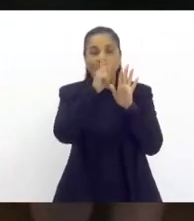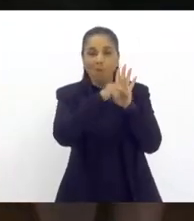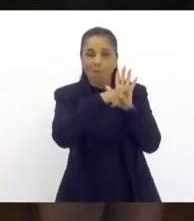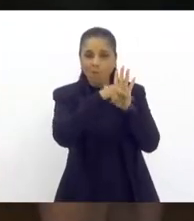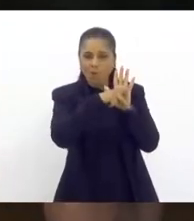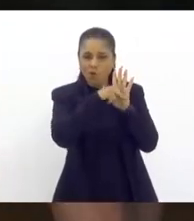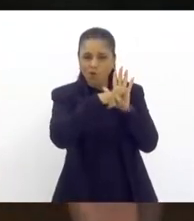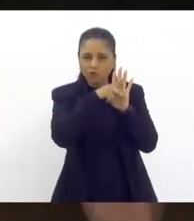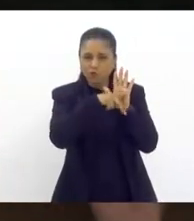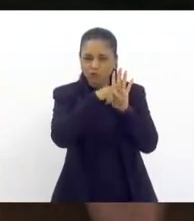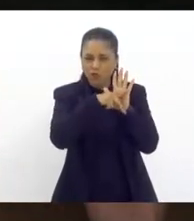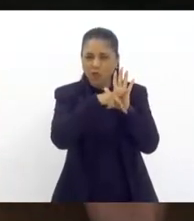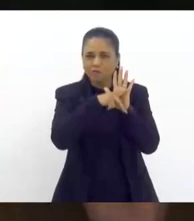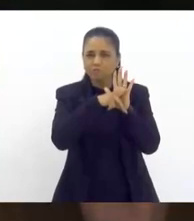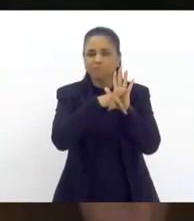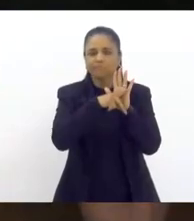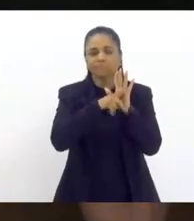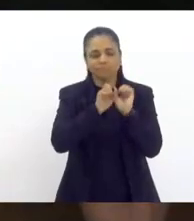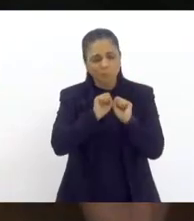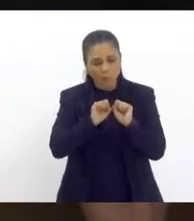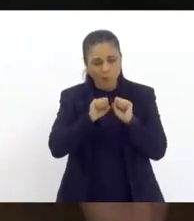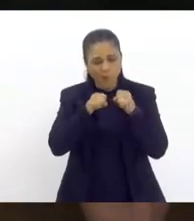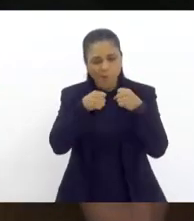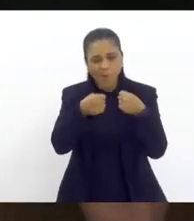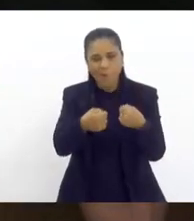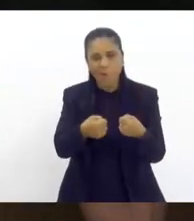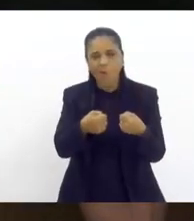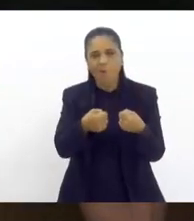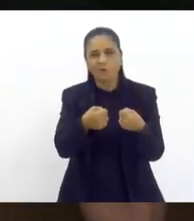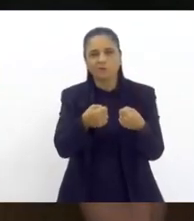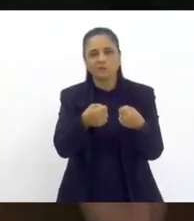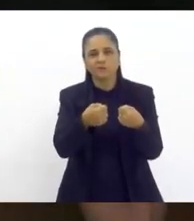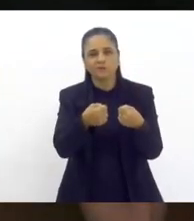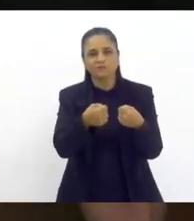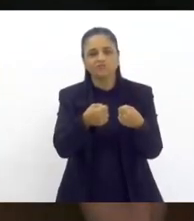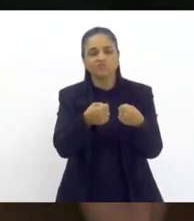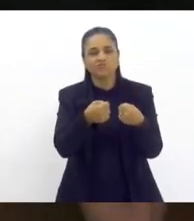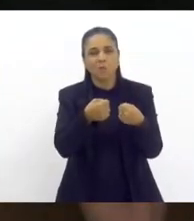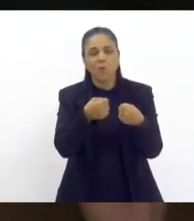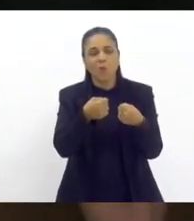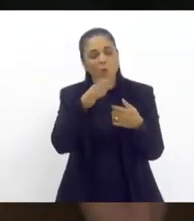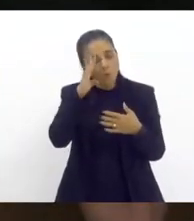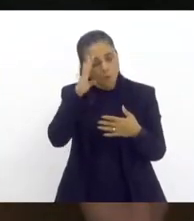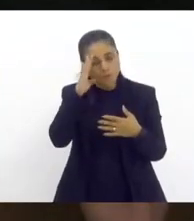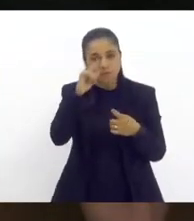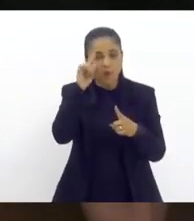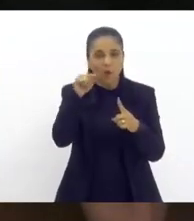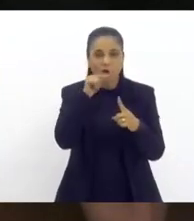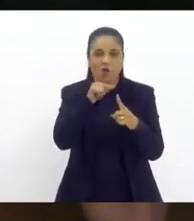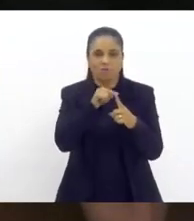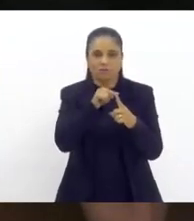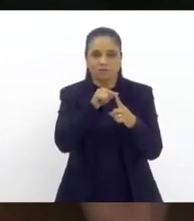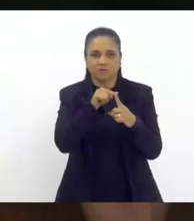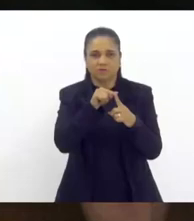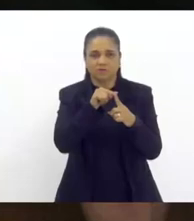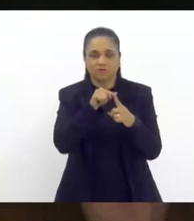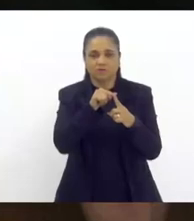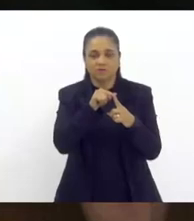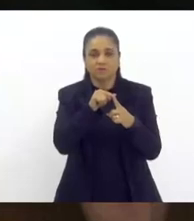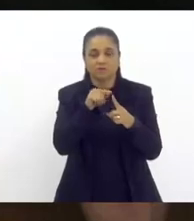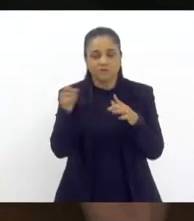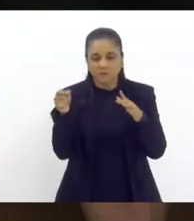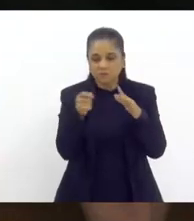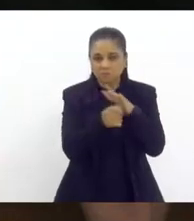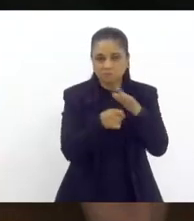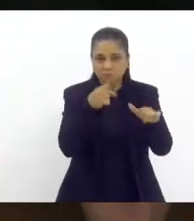extremamente meritório, combate um dos fatores que ocasionam a evasão das mulheres do